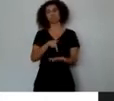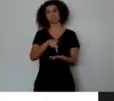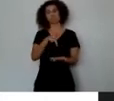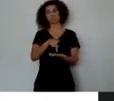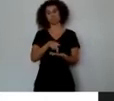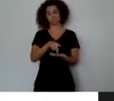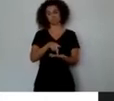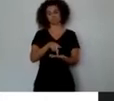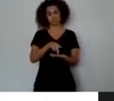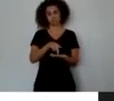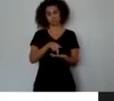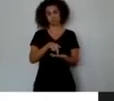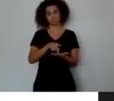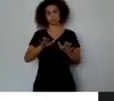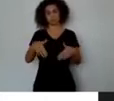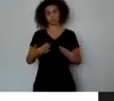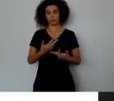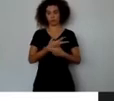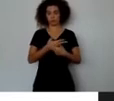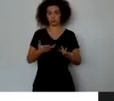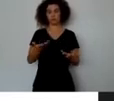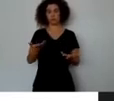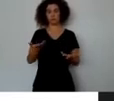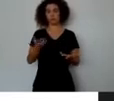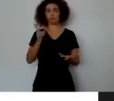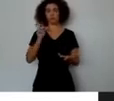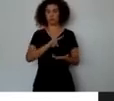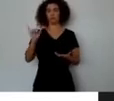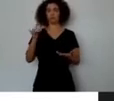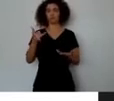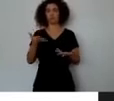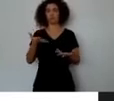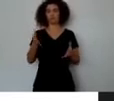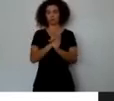participar desse evento e acho que vai ser uma discussão muito enriquecedora para todos nós.